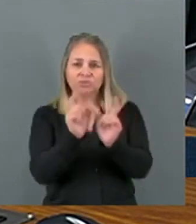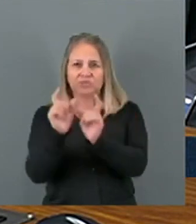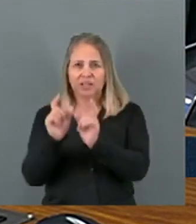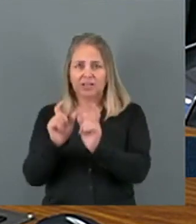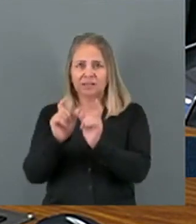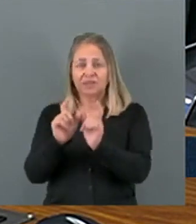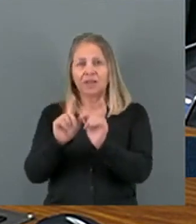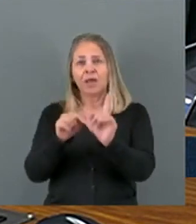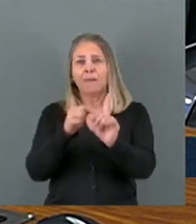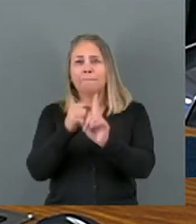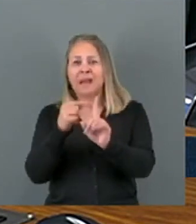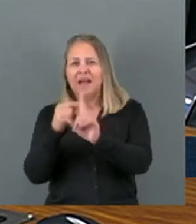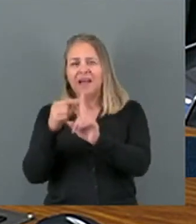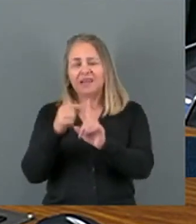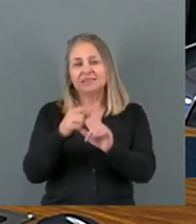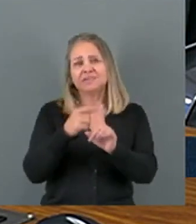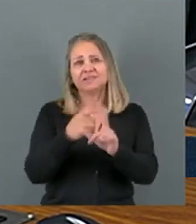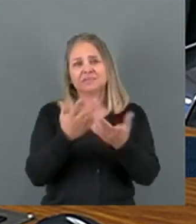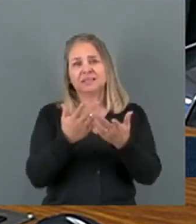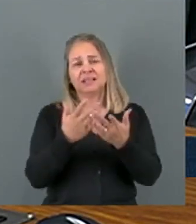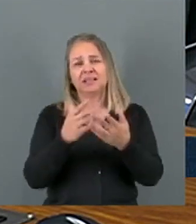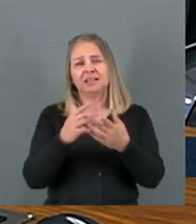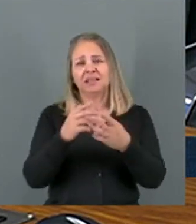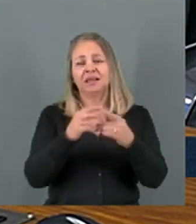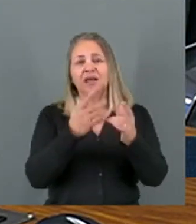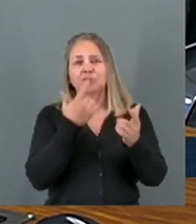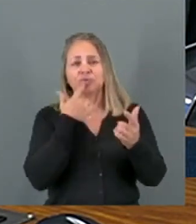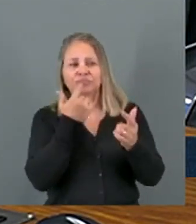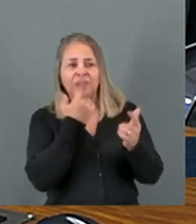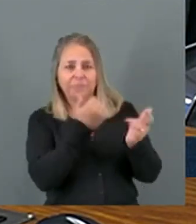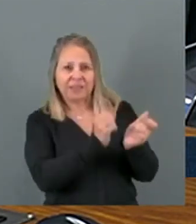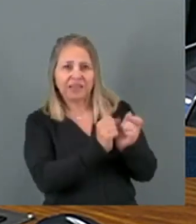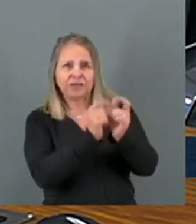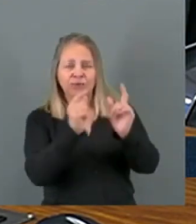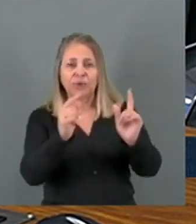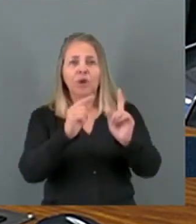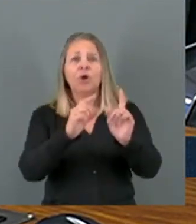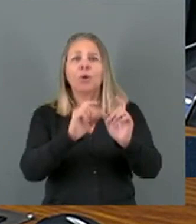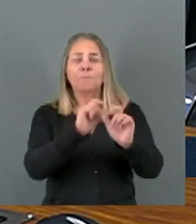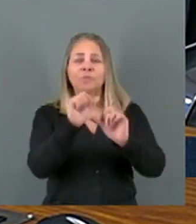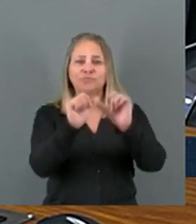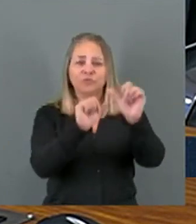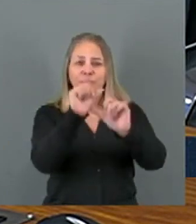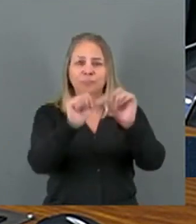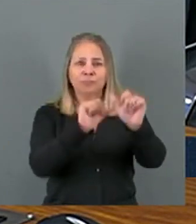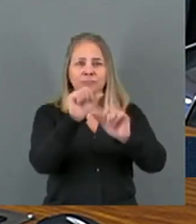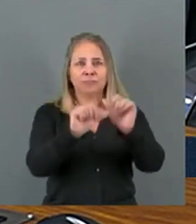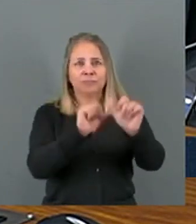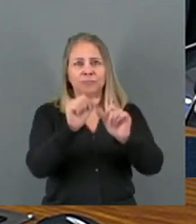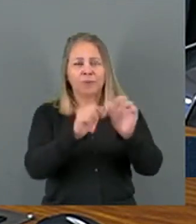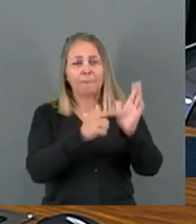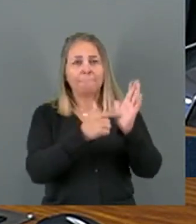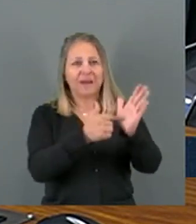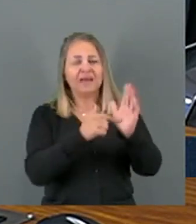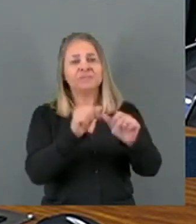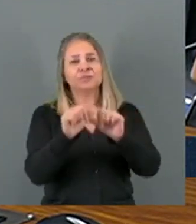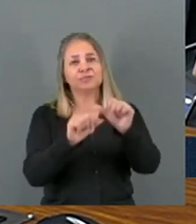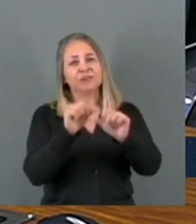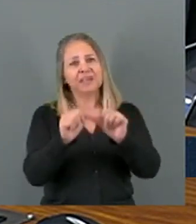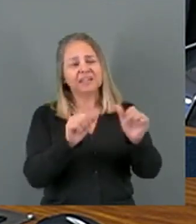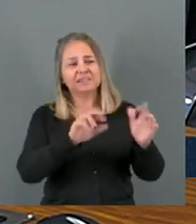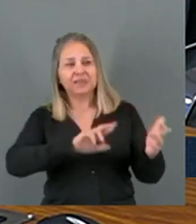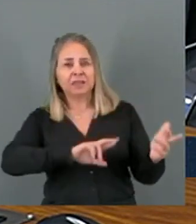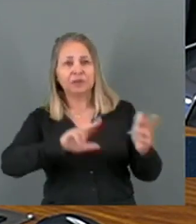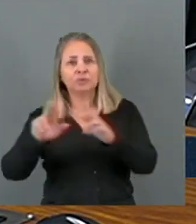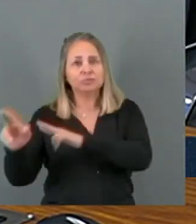mais intenso, mais escuro o tom de vermelho, mais houve mudança mais houve variação, houve